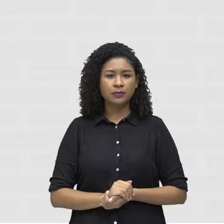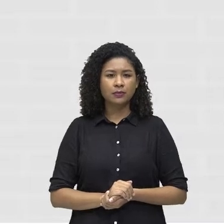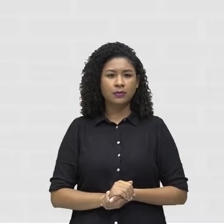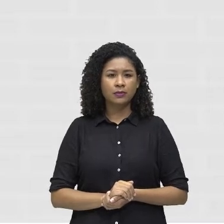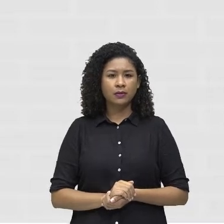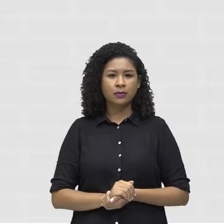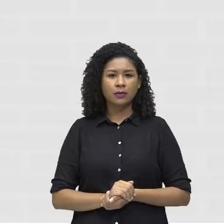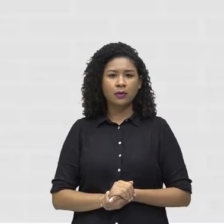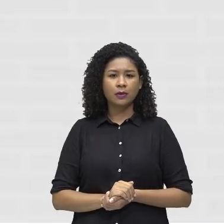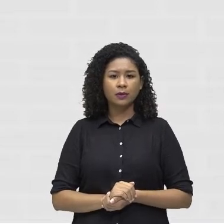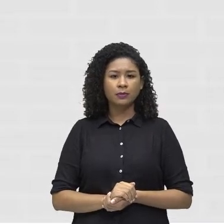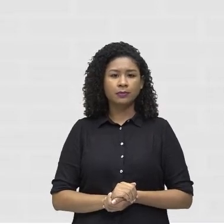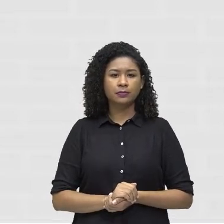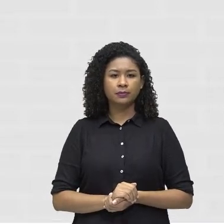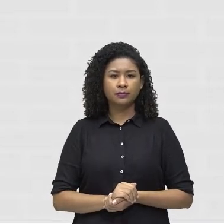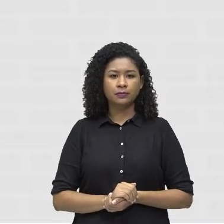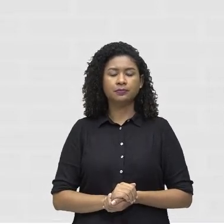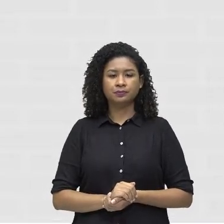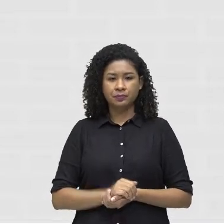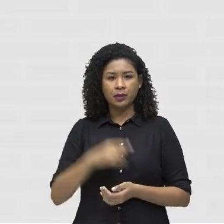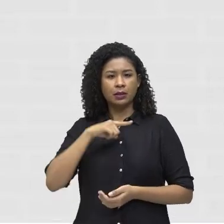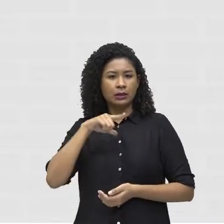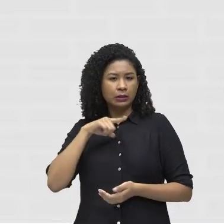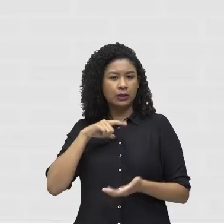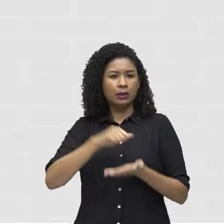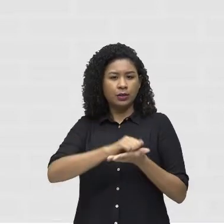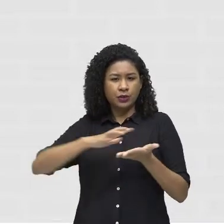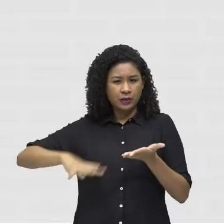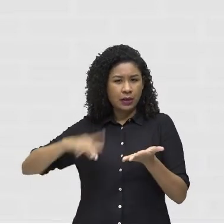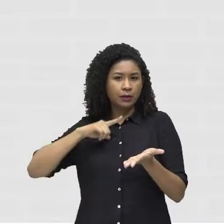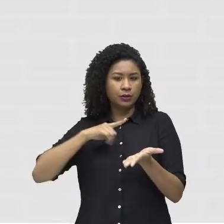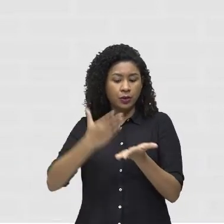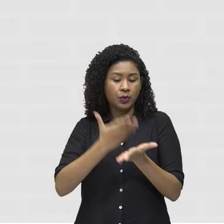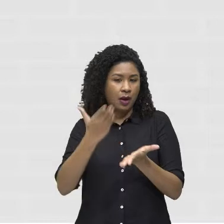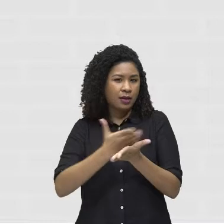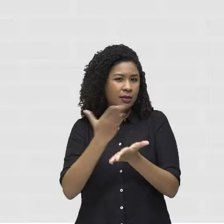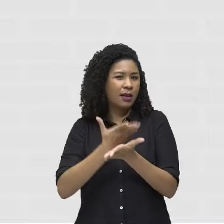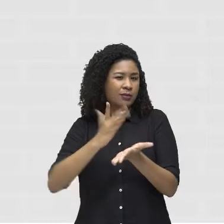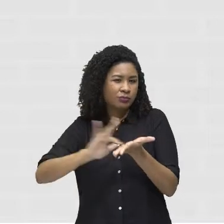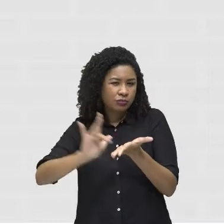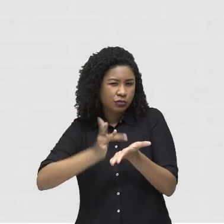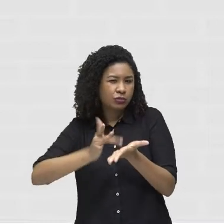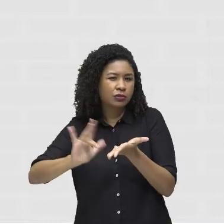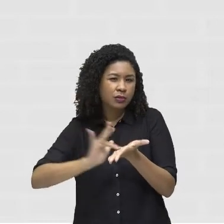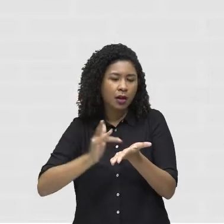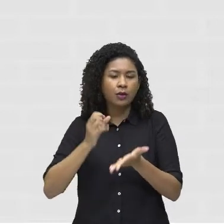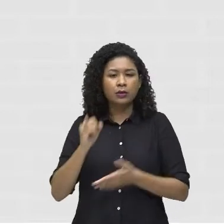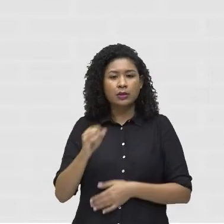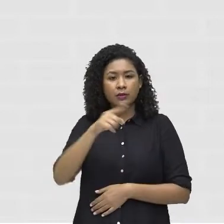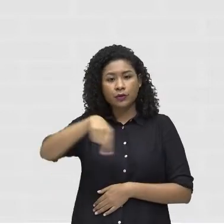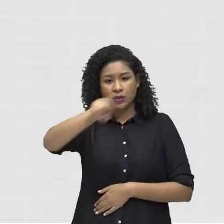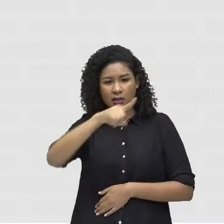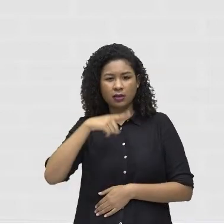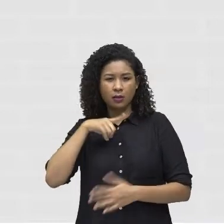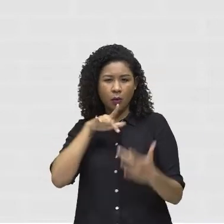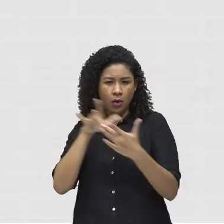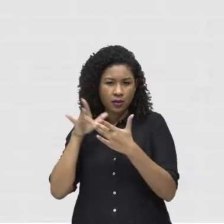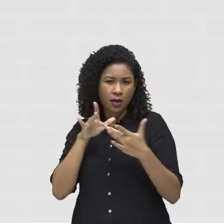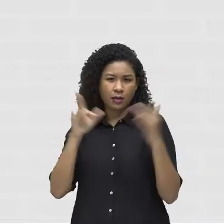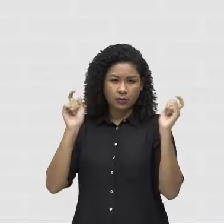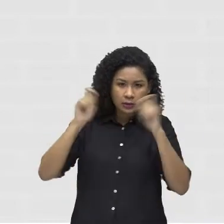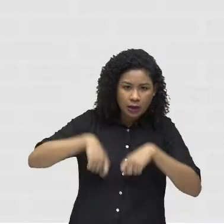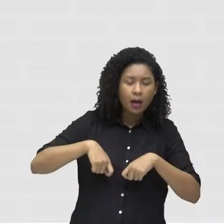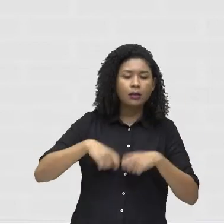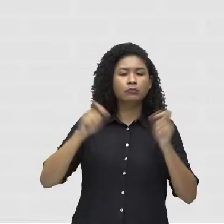turma da tarde. E nós temos também atividades no caderno digital, tá certo? Então, quem tem acesso ao caderno digital, vai essa atividade aí,